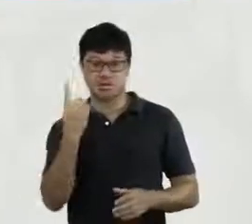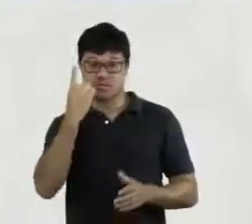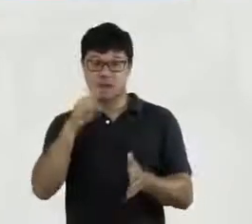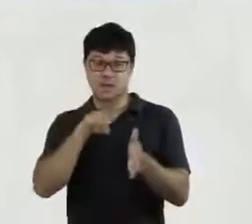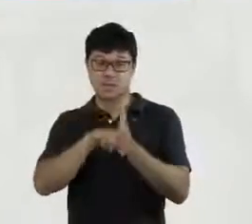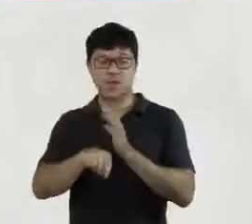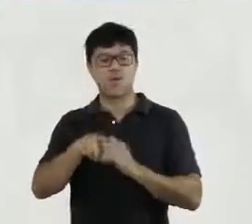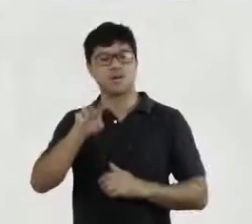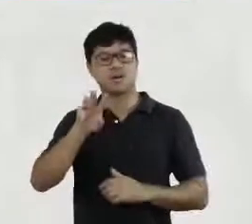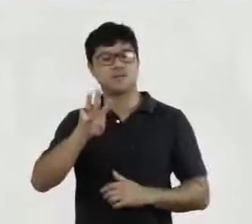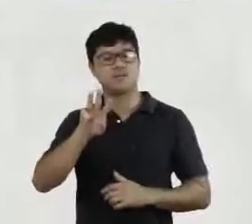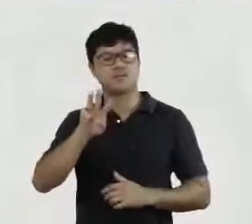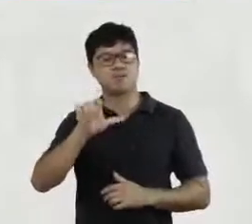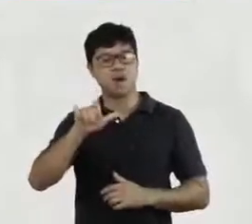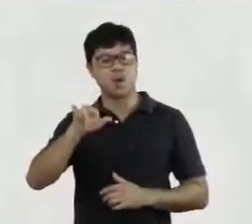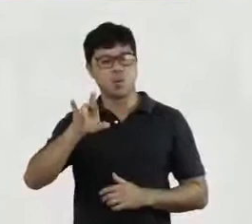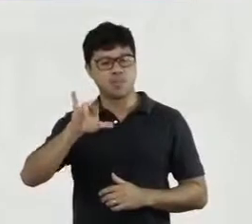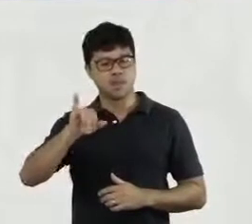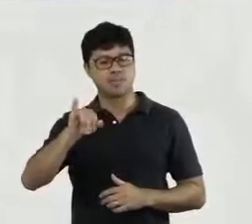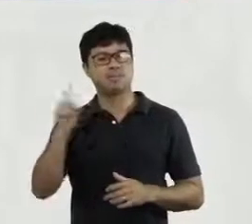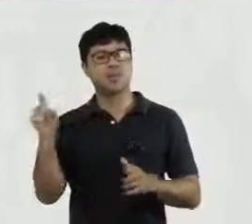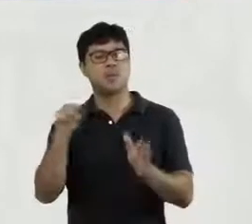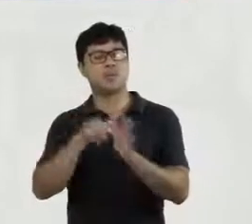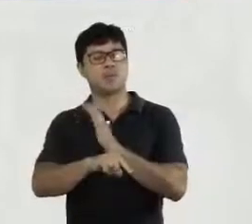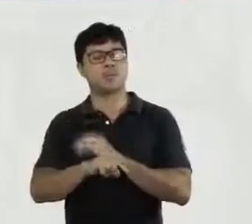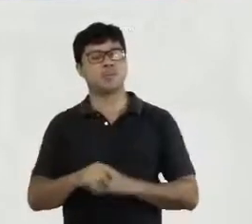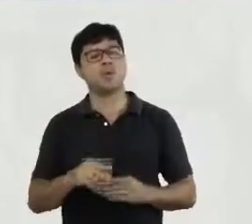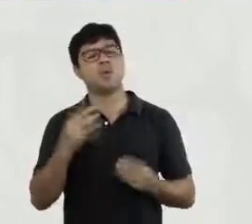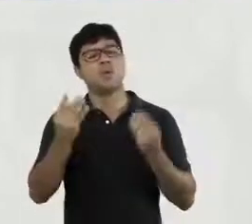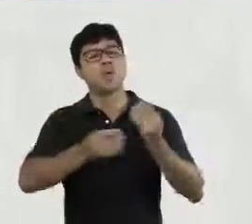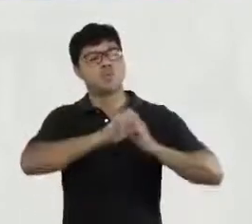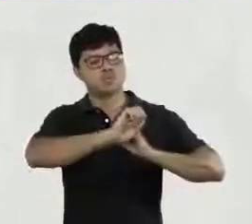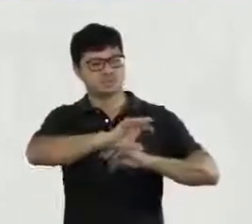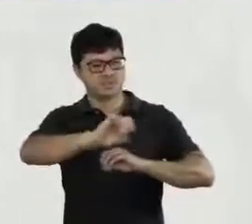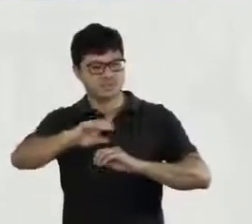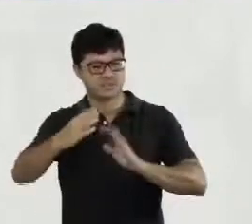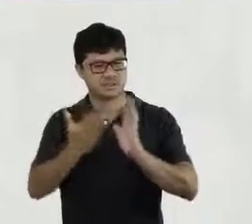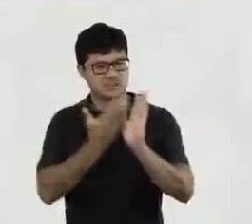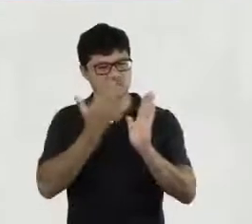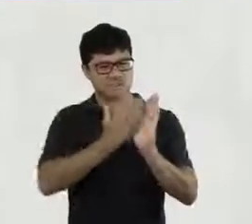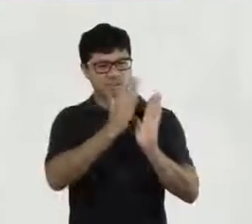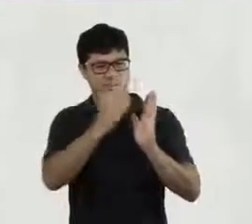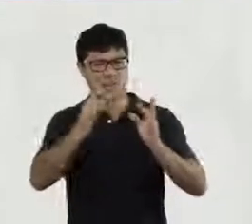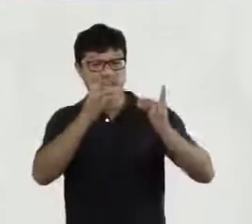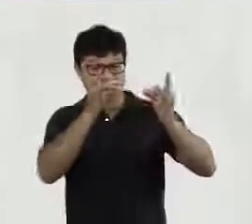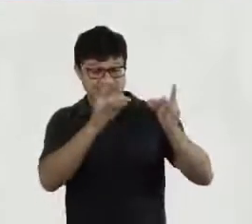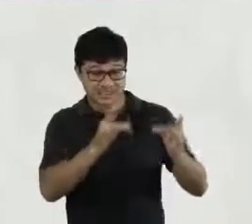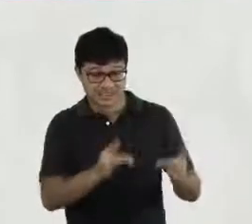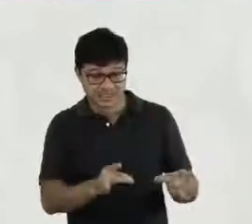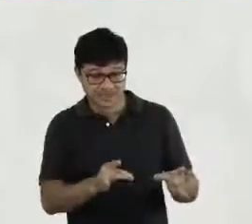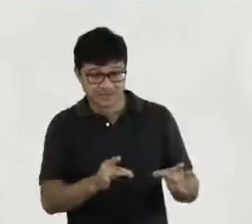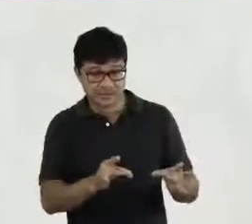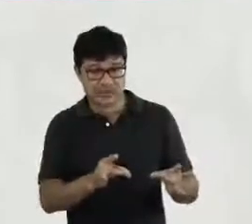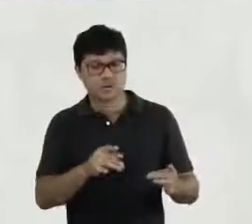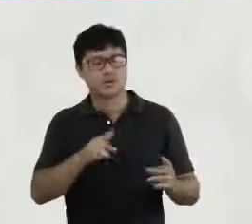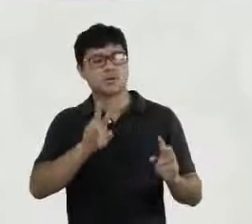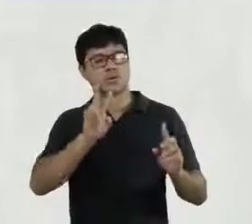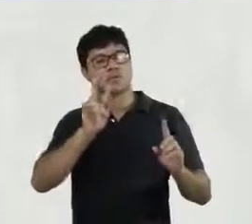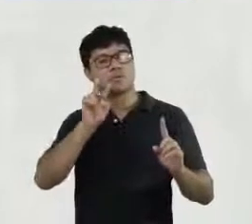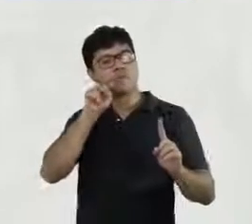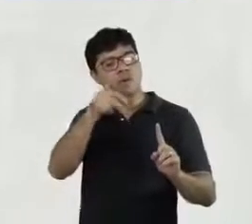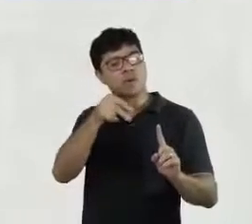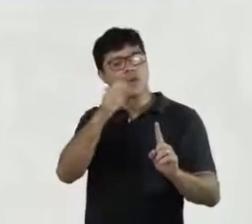da Valmira Costa, ela pergunta: como o ensino da bibliografia descritiva no